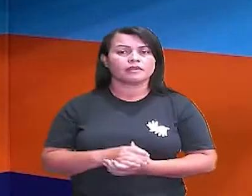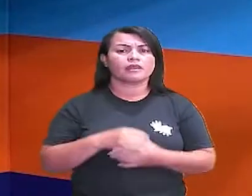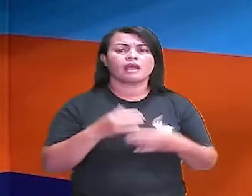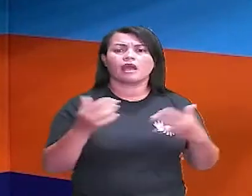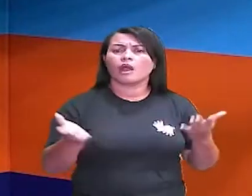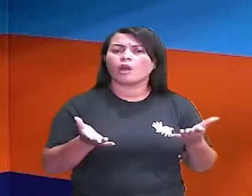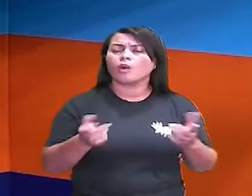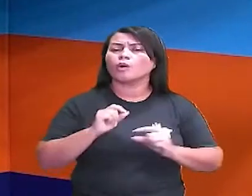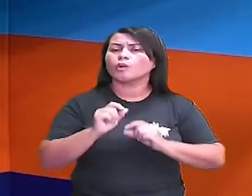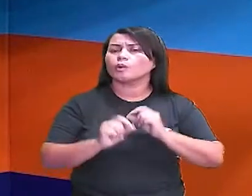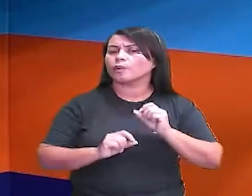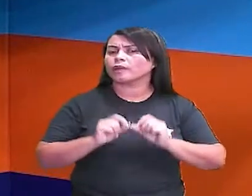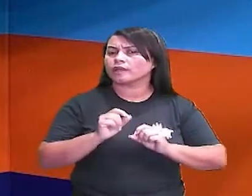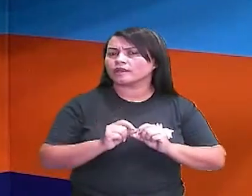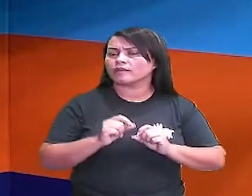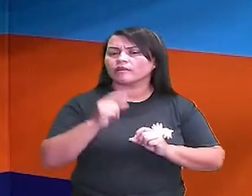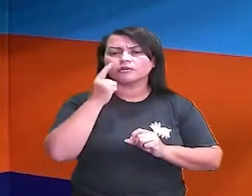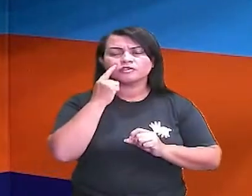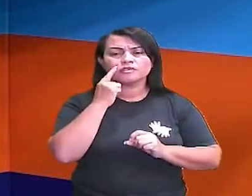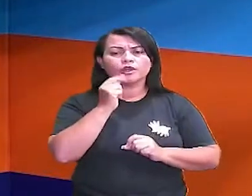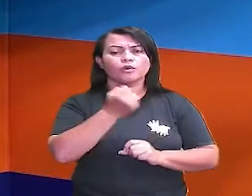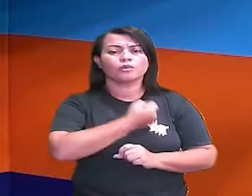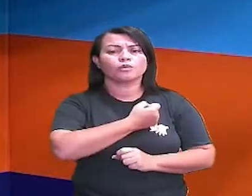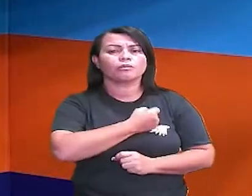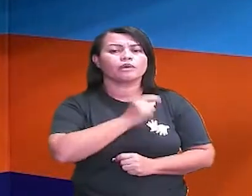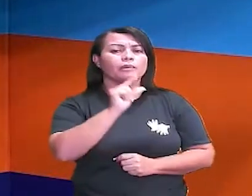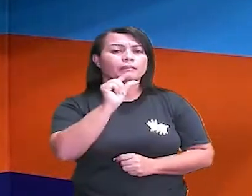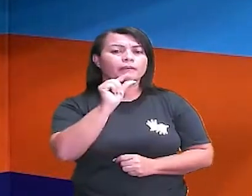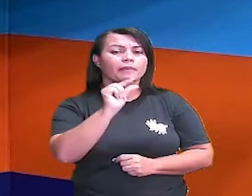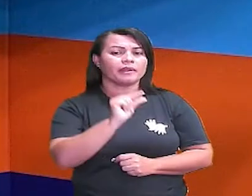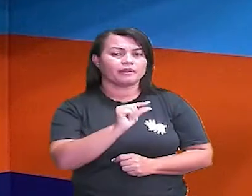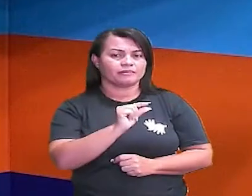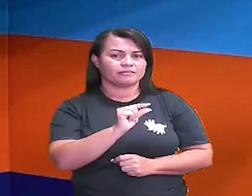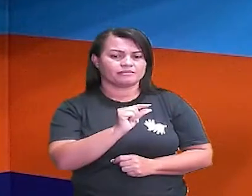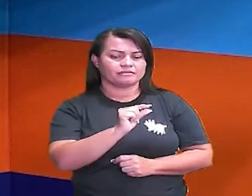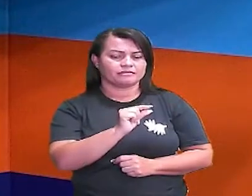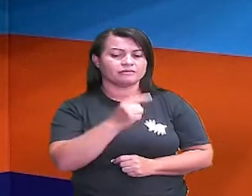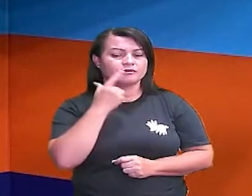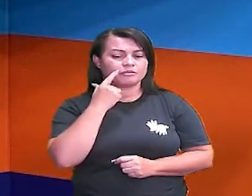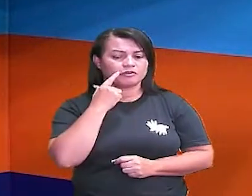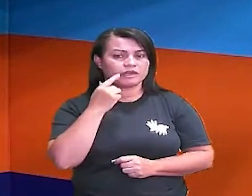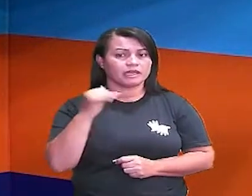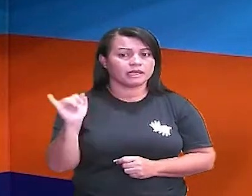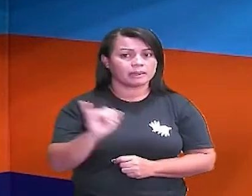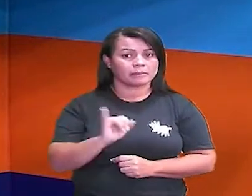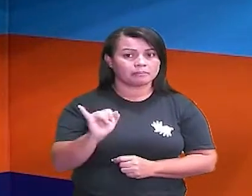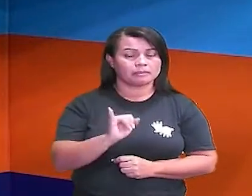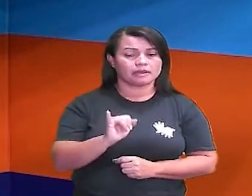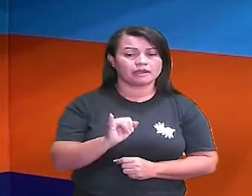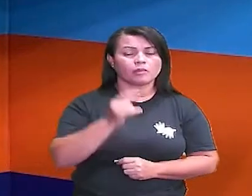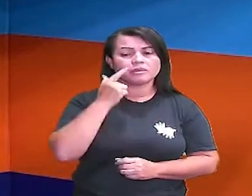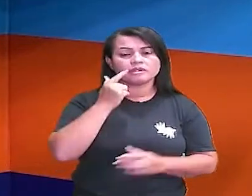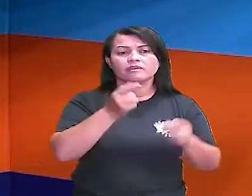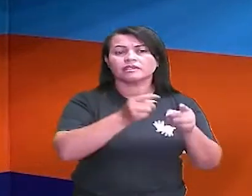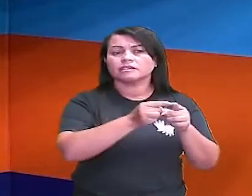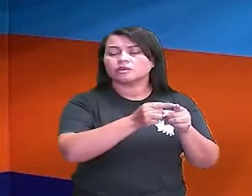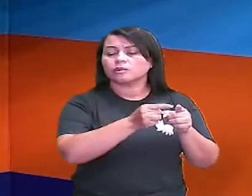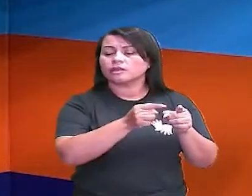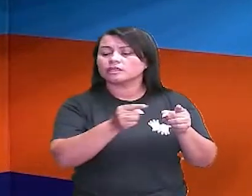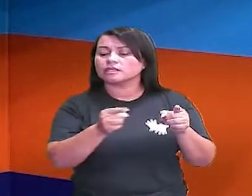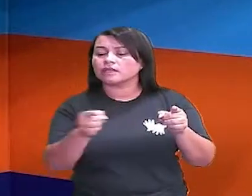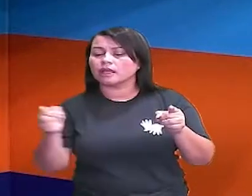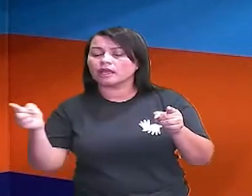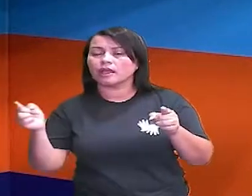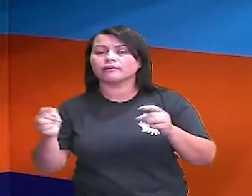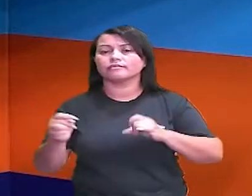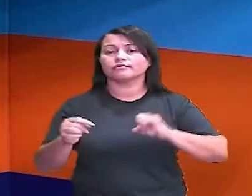fazer o menor número ímpar dessa reta. Lembrando, seguindo a sequência. Um número é